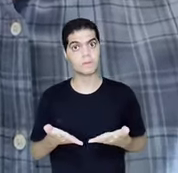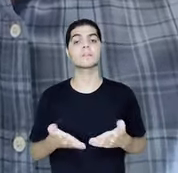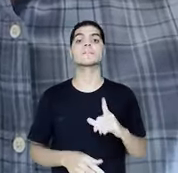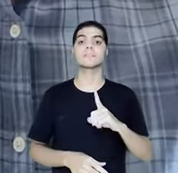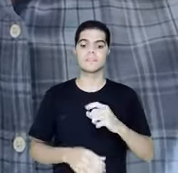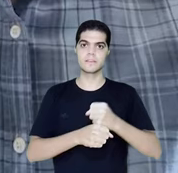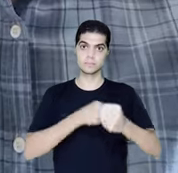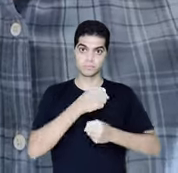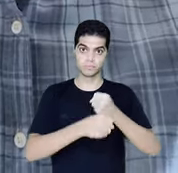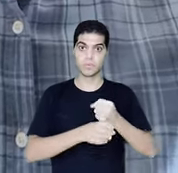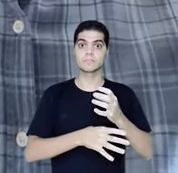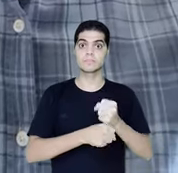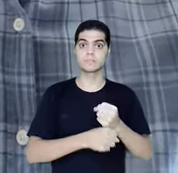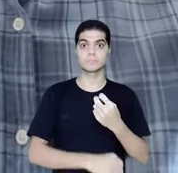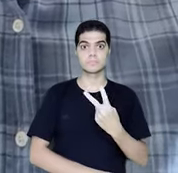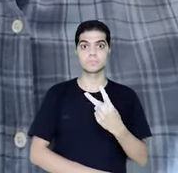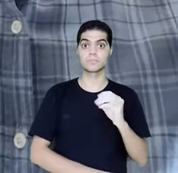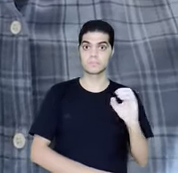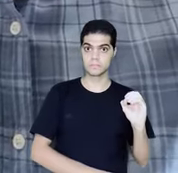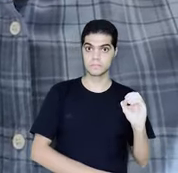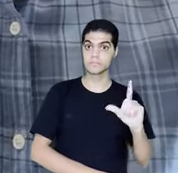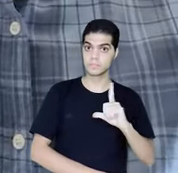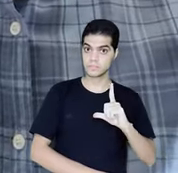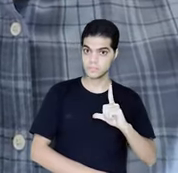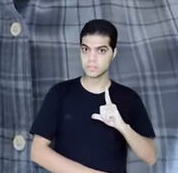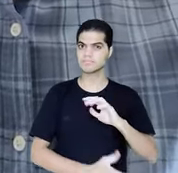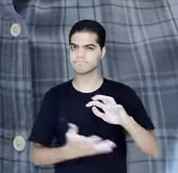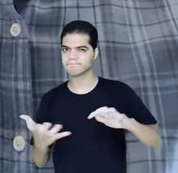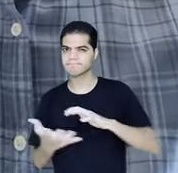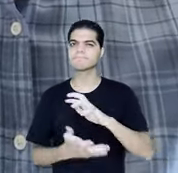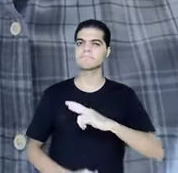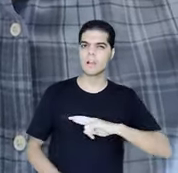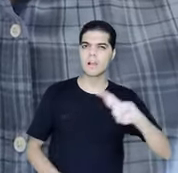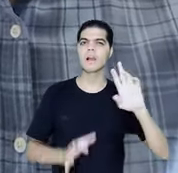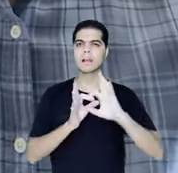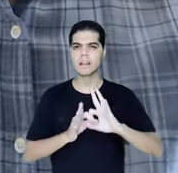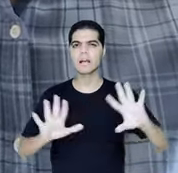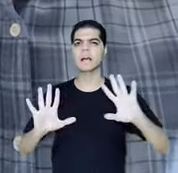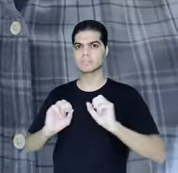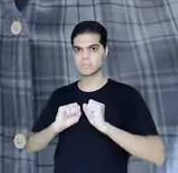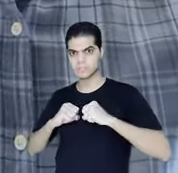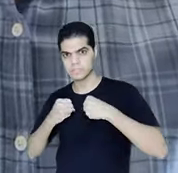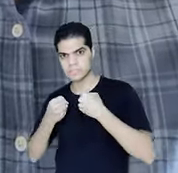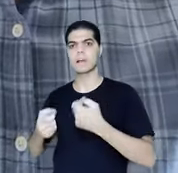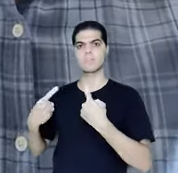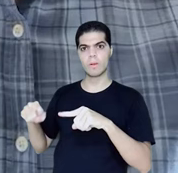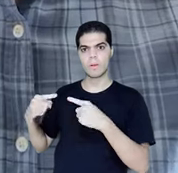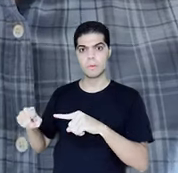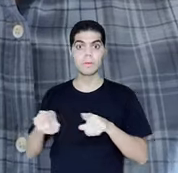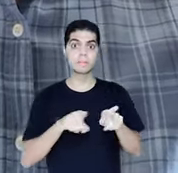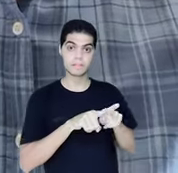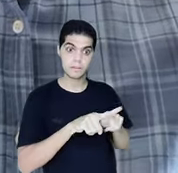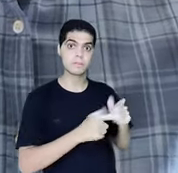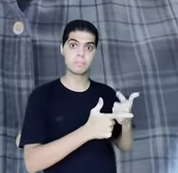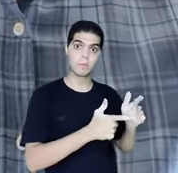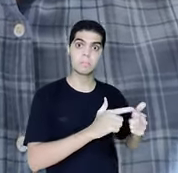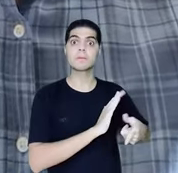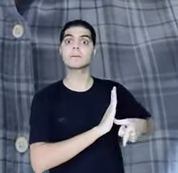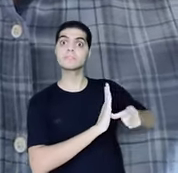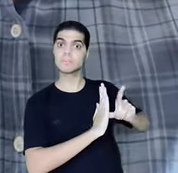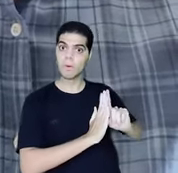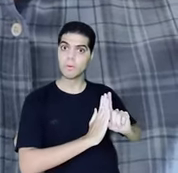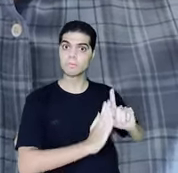no segundo centenário, temos movimentos laicos reativos e proativos